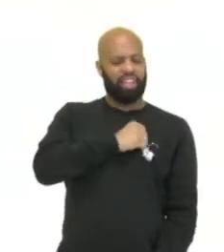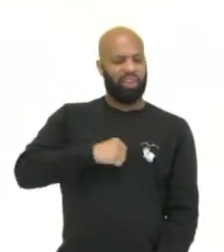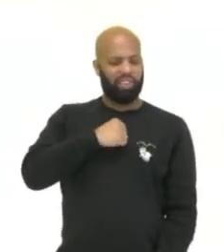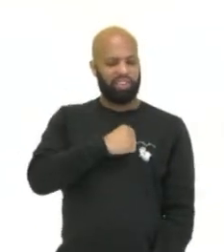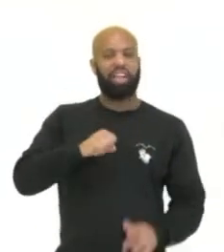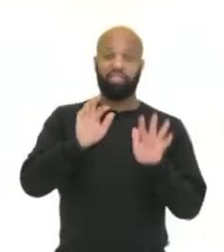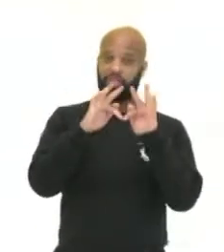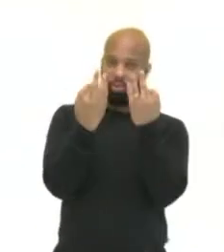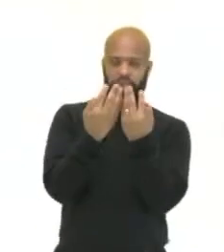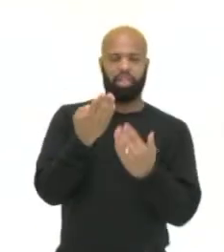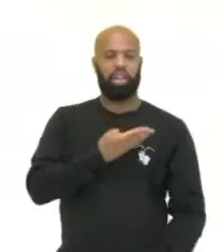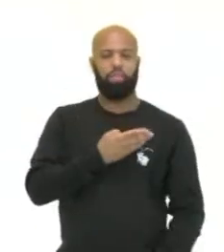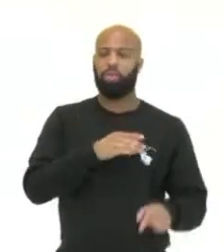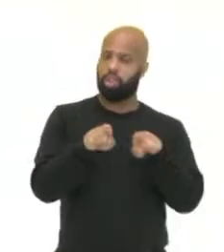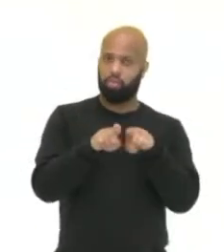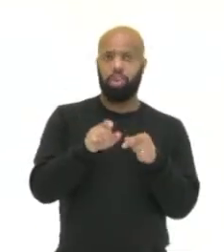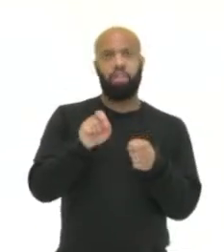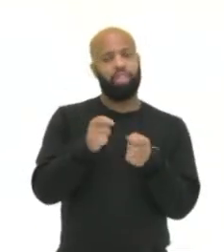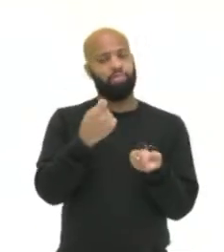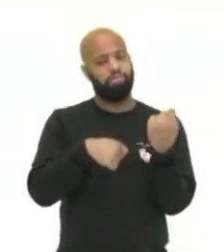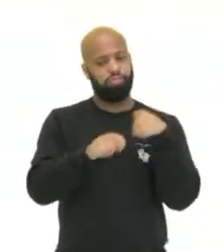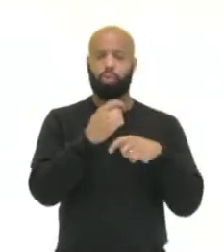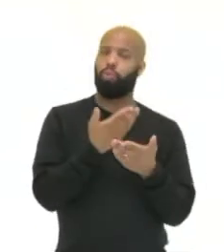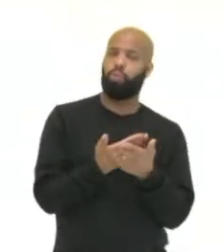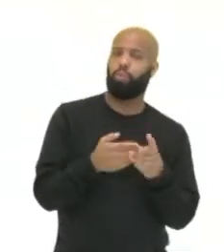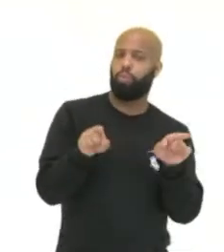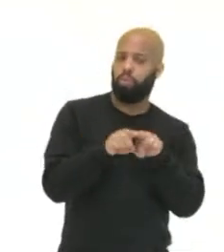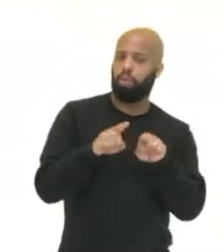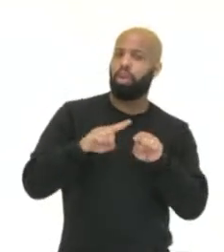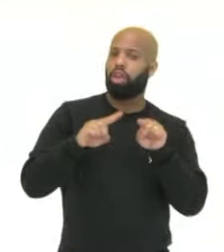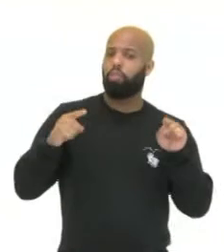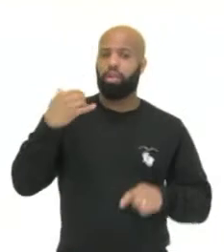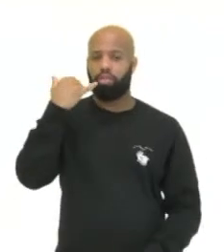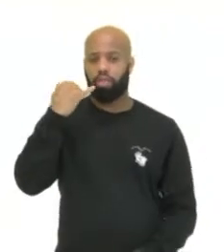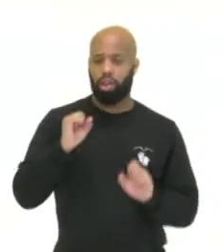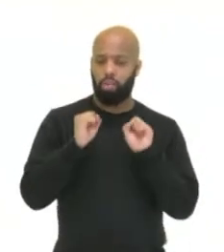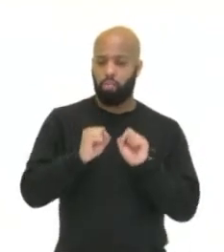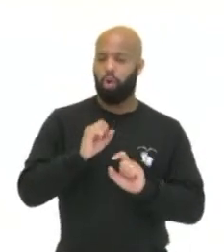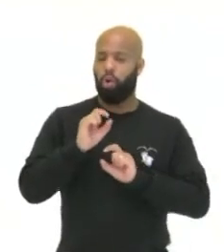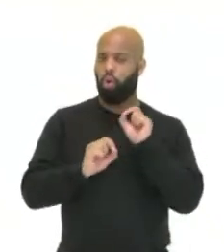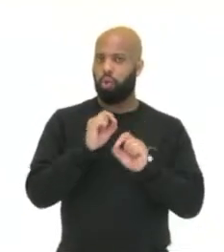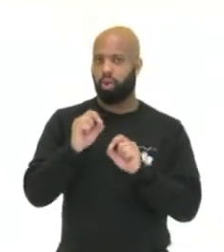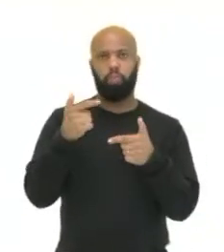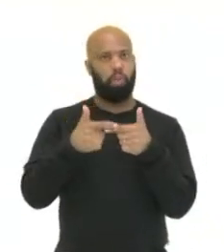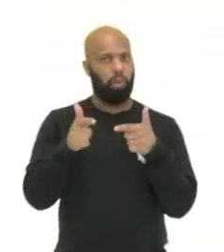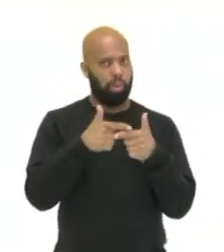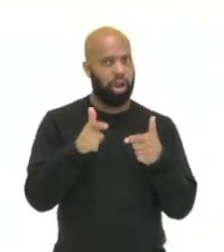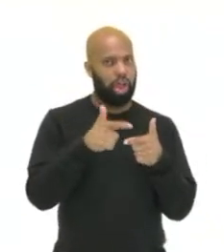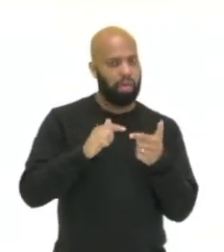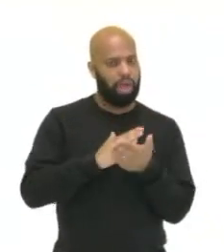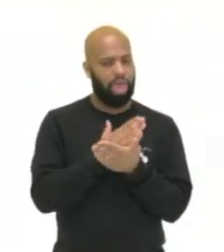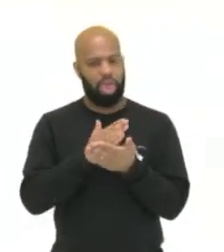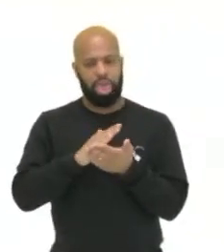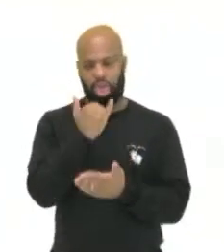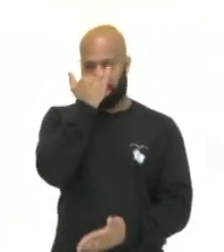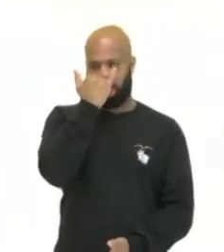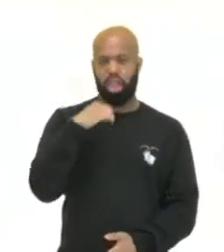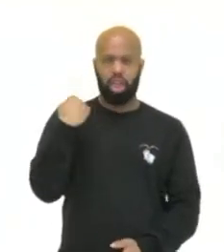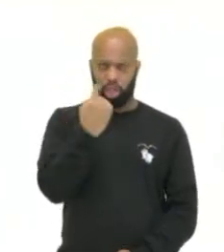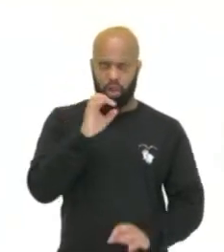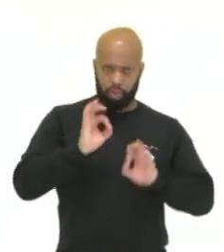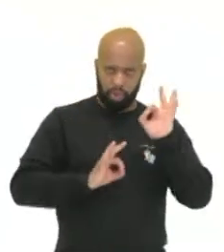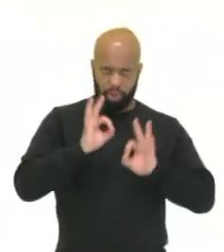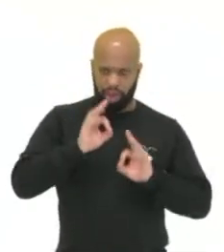realizamos negócios ou estudos. Entretanto, o celular pode ser também uma fonte de engano. Somos preparados